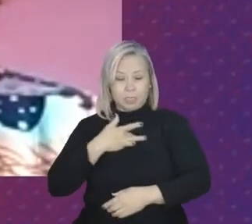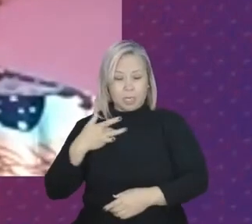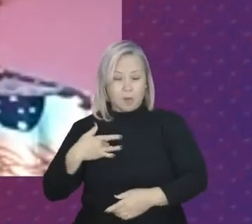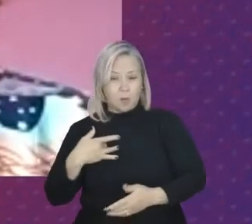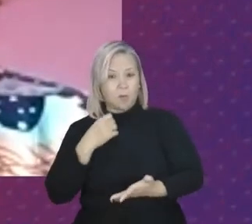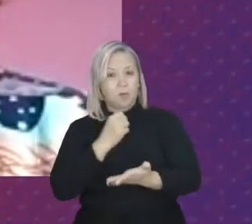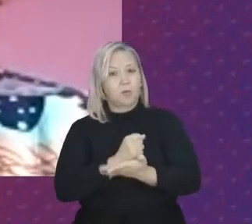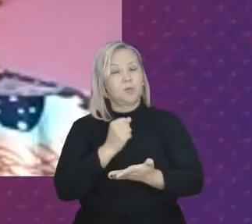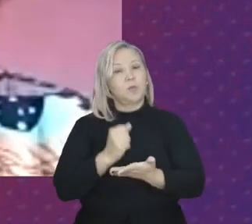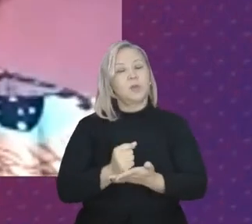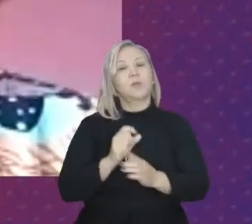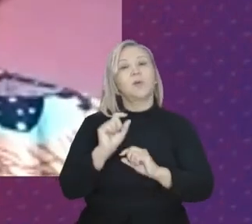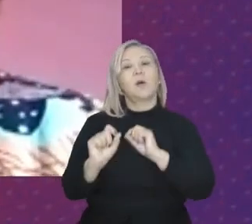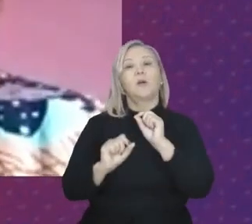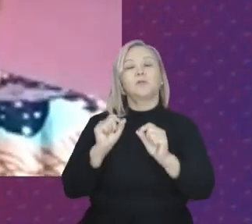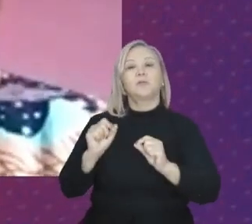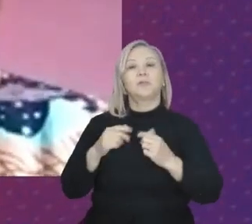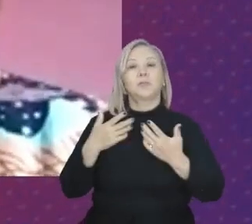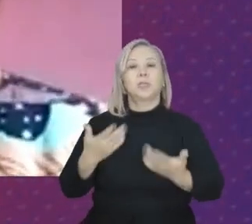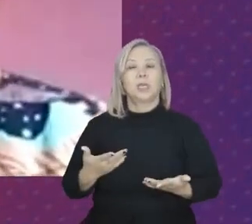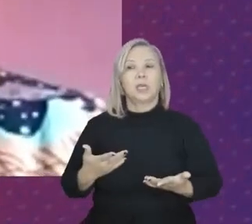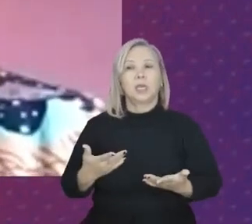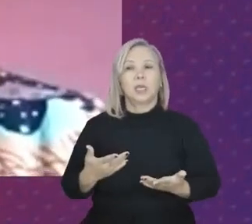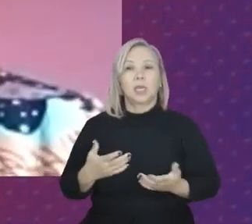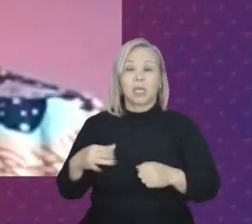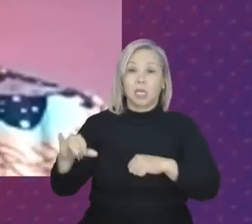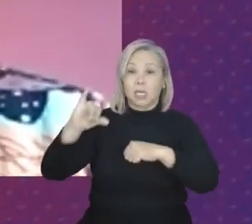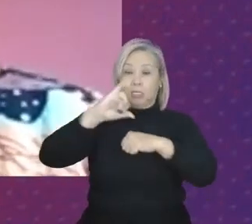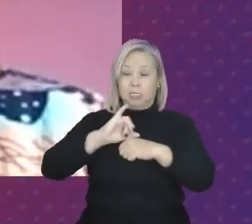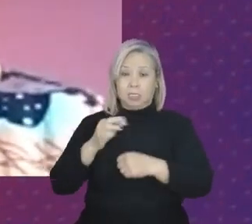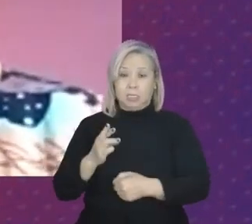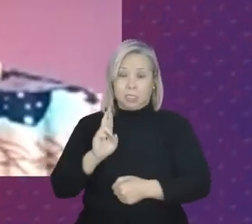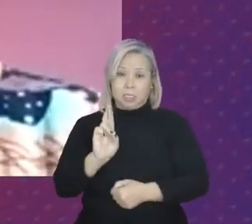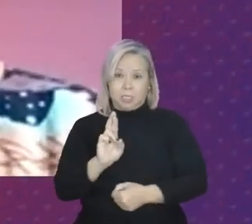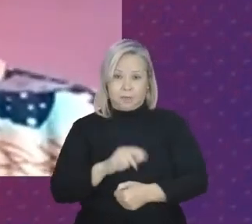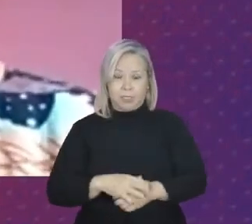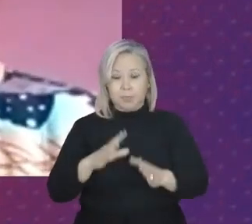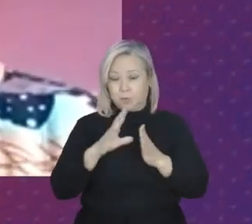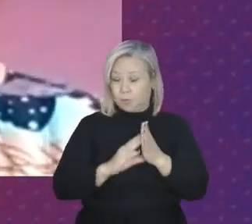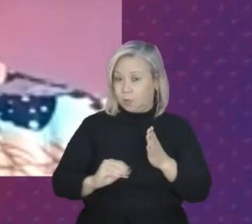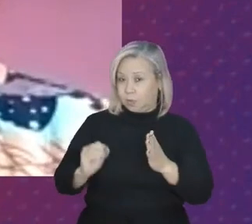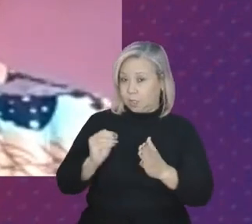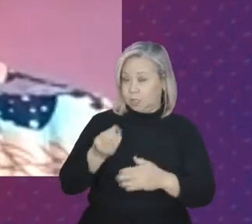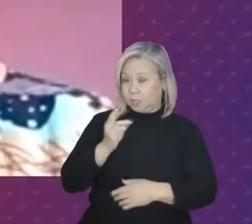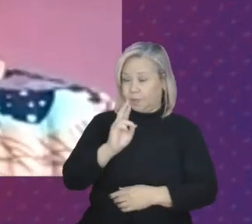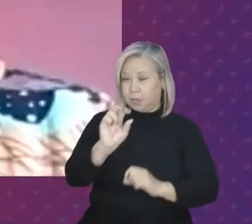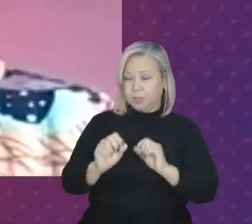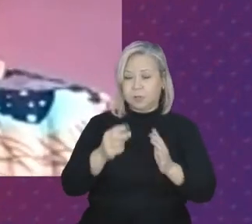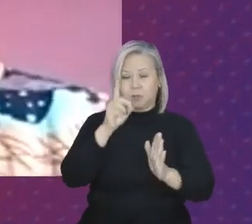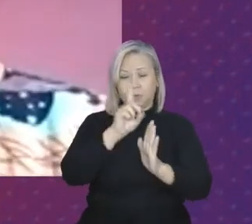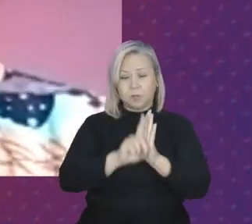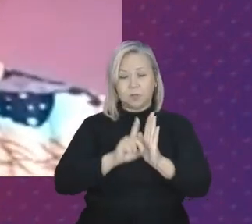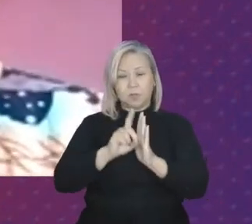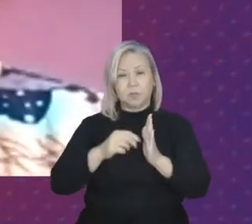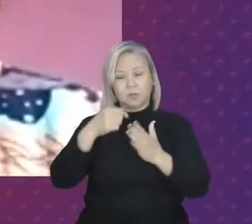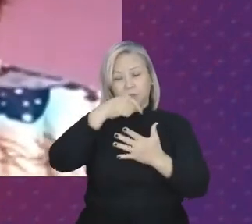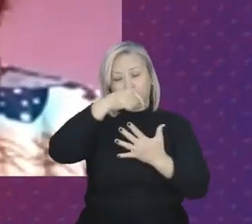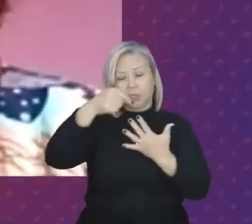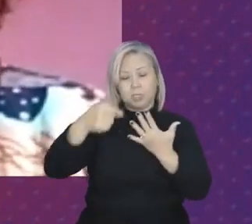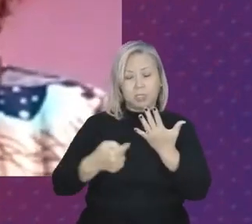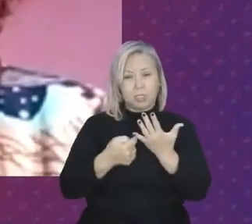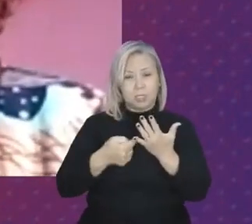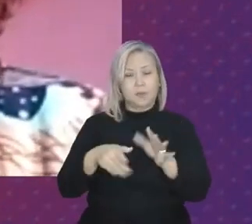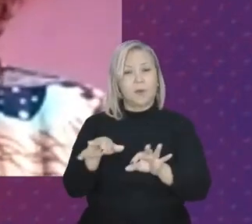protocolos de centros de referência, então, uma série de diretrizes que vão aí tentar organizar